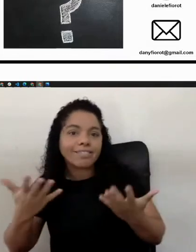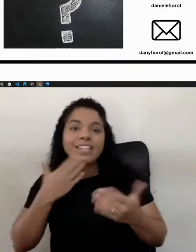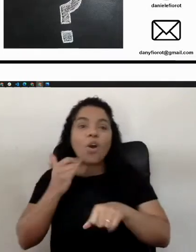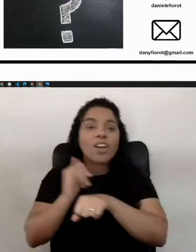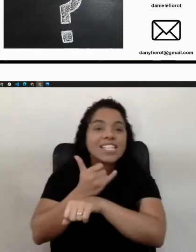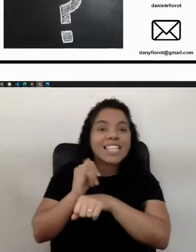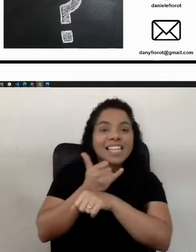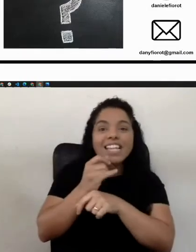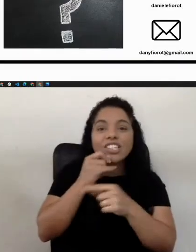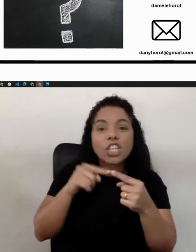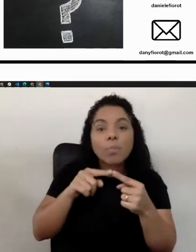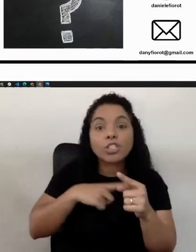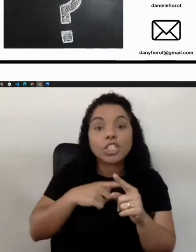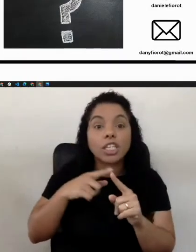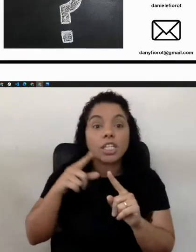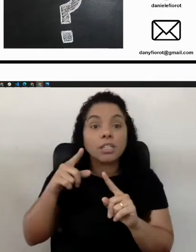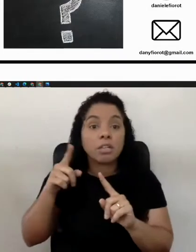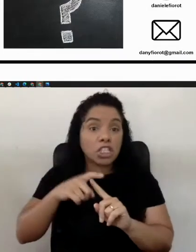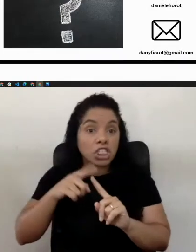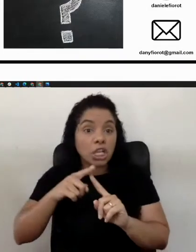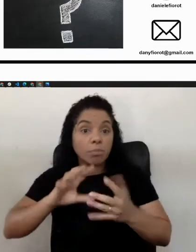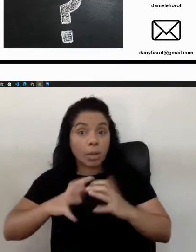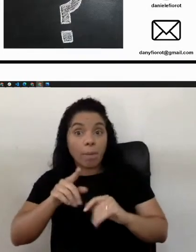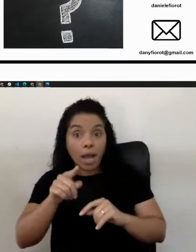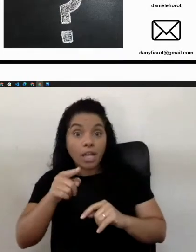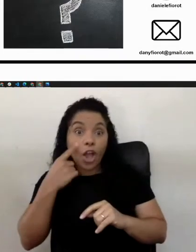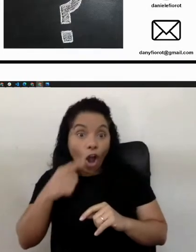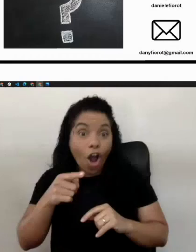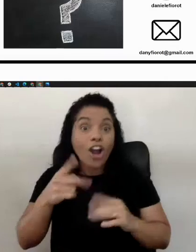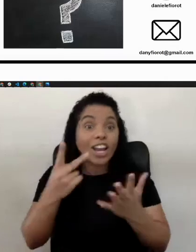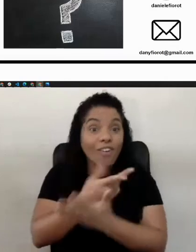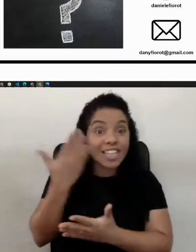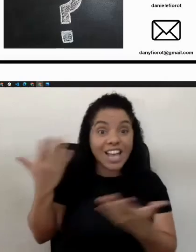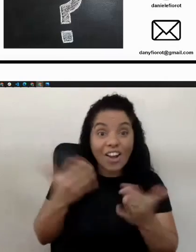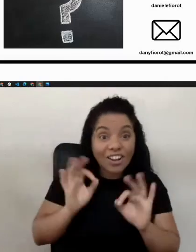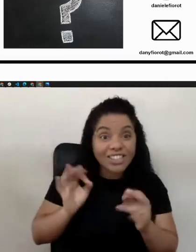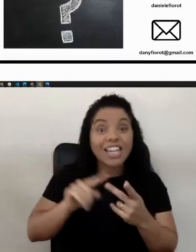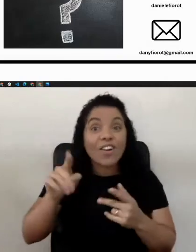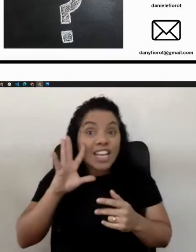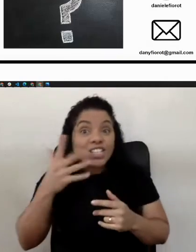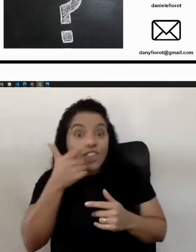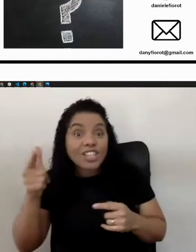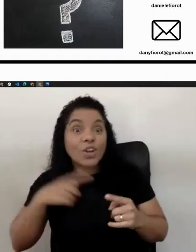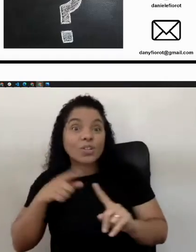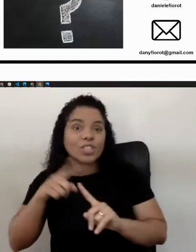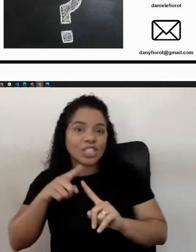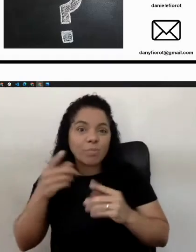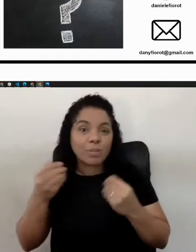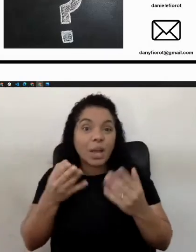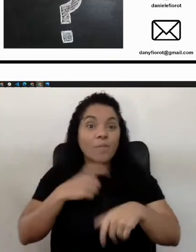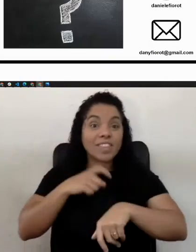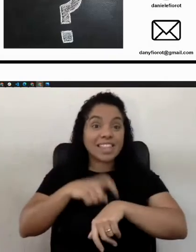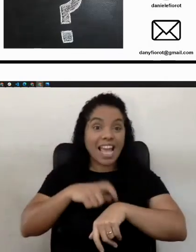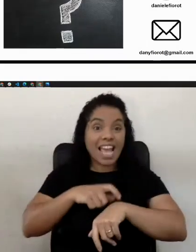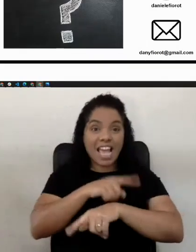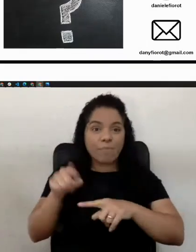aqueles tipos de bug foi legal, então a gente não está tendo mais esse tipo de bug, mas agora a gente tem que atacar esse outro tipo. Então, te dá tempo para